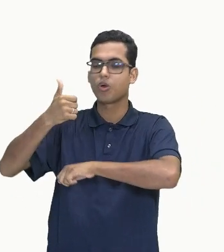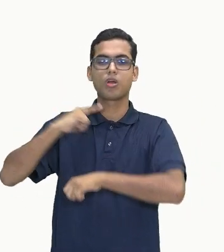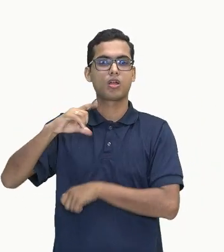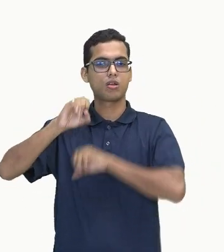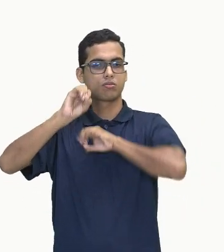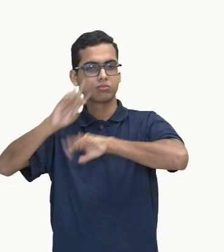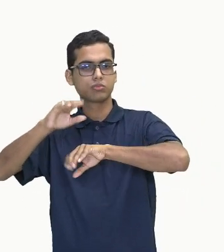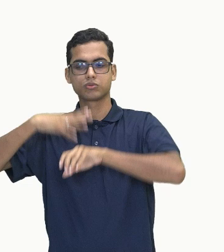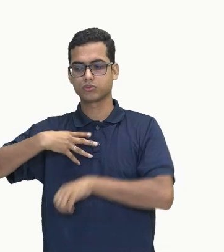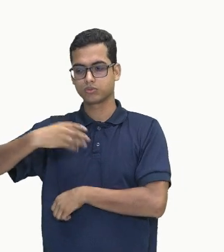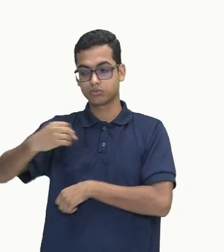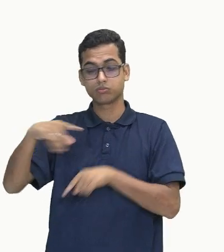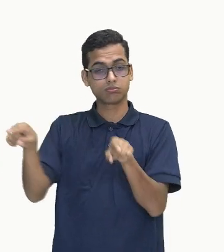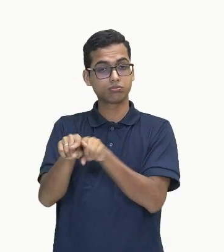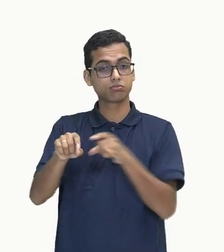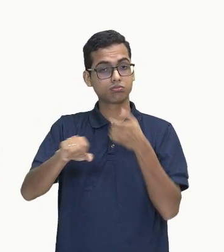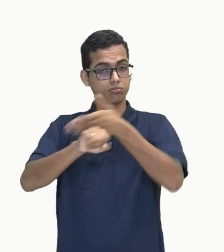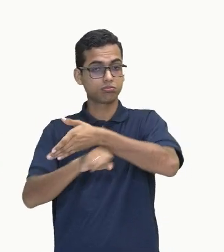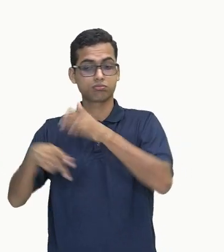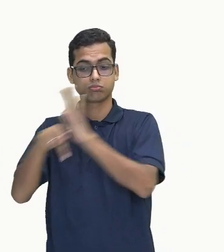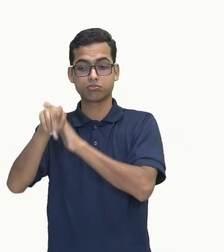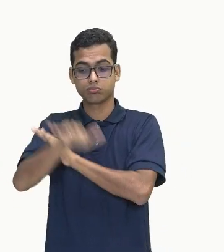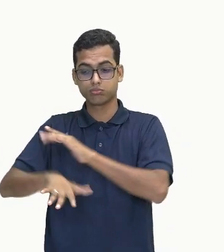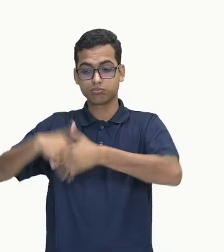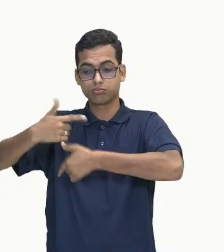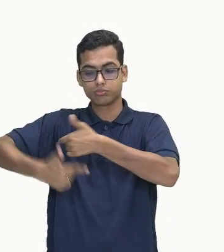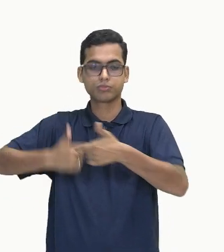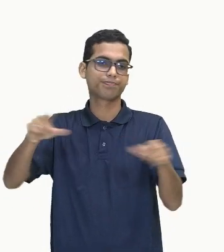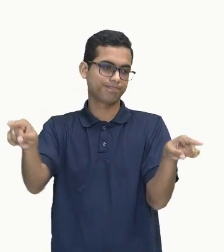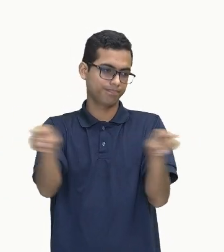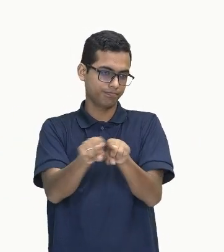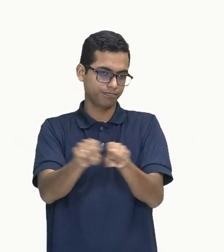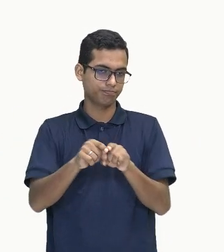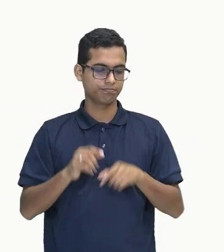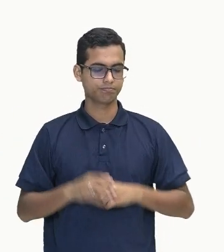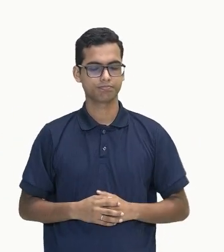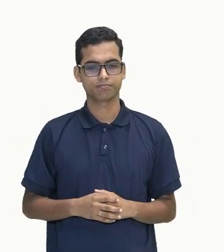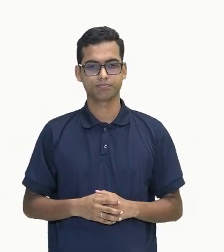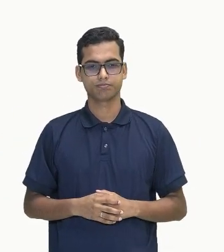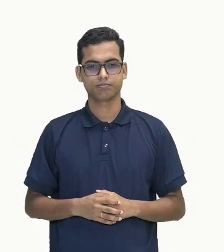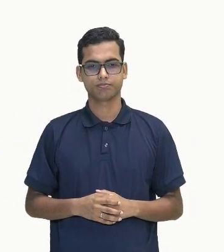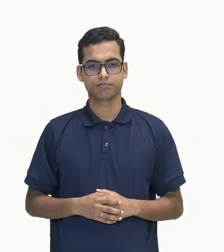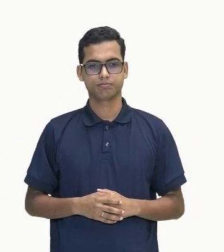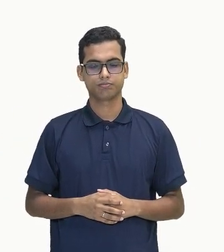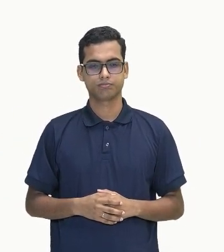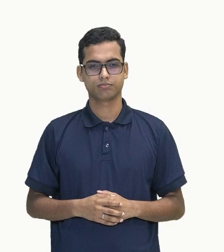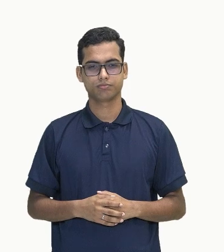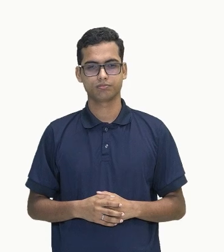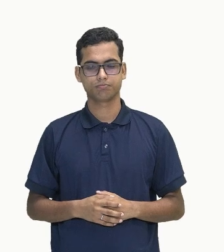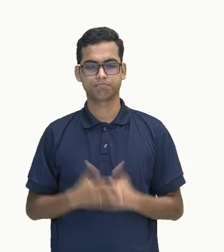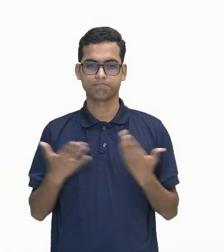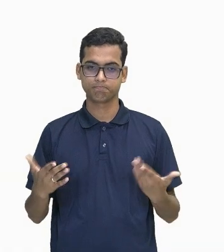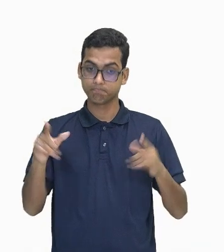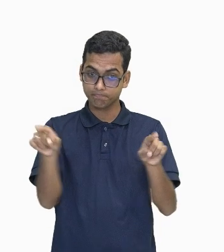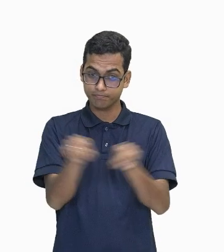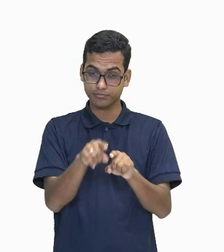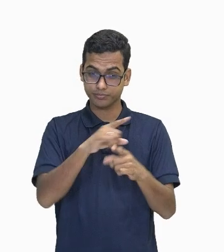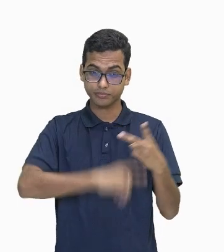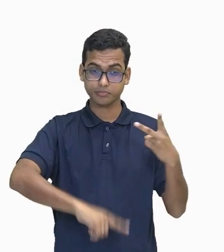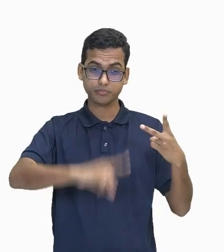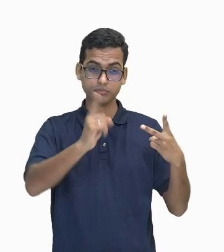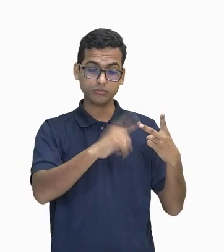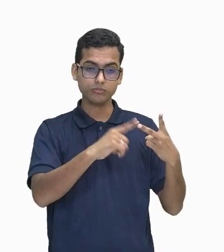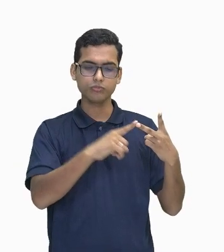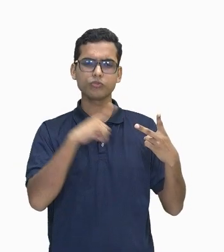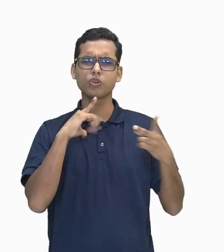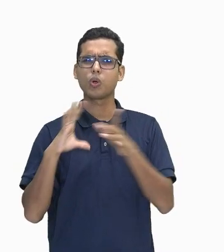mesmo para entrar no mercado de trabalho. E aí nós temos fatores repulsivos, né? Eu pontuei alguns para